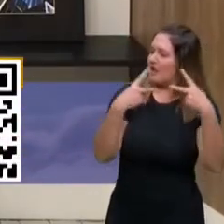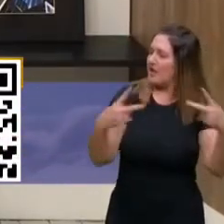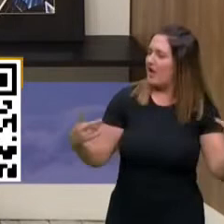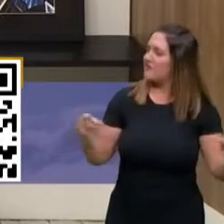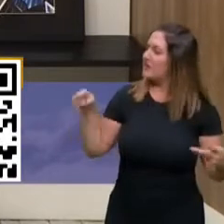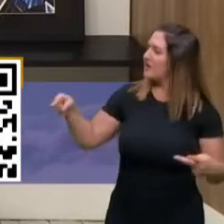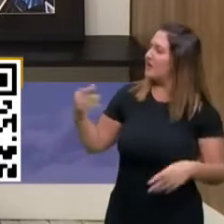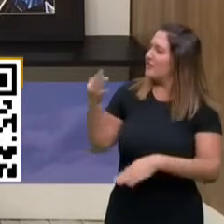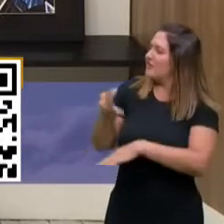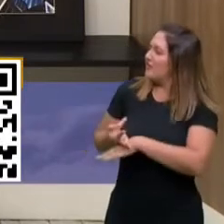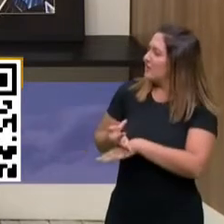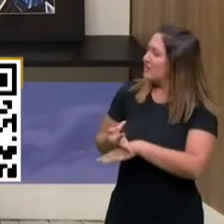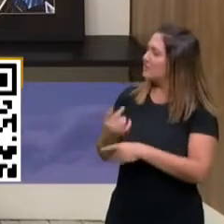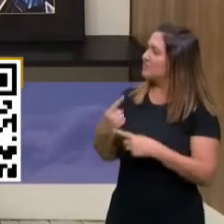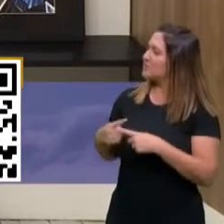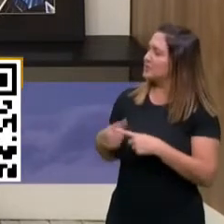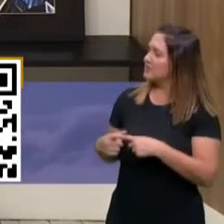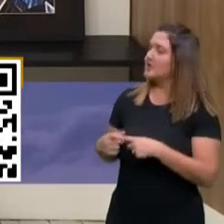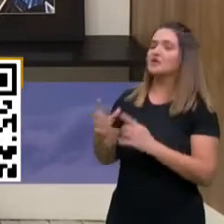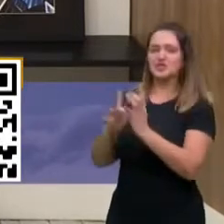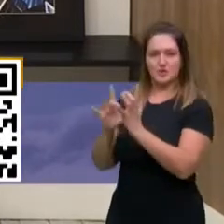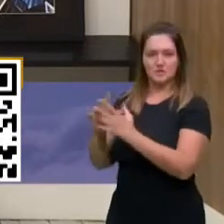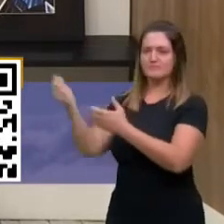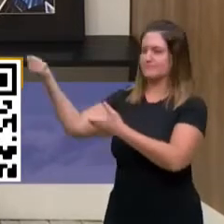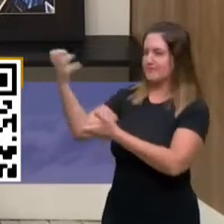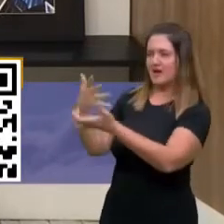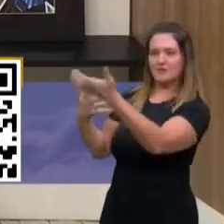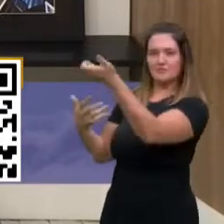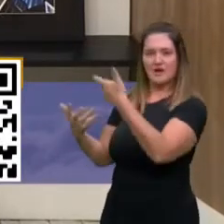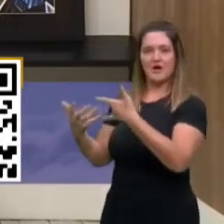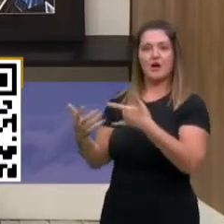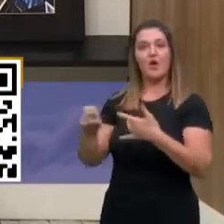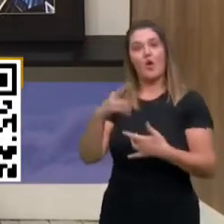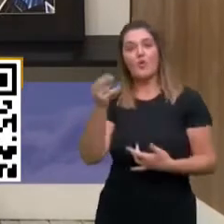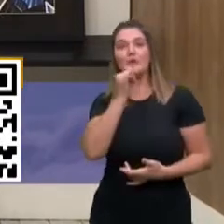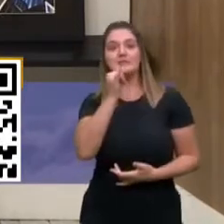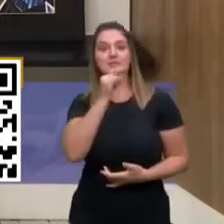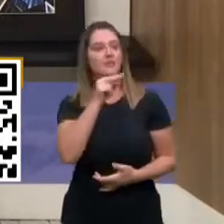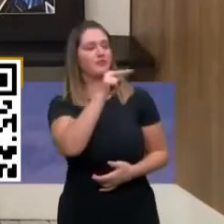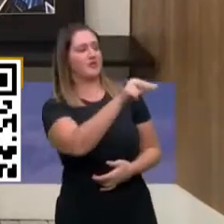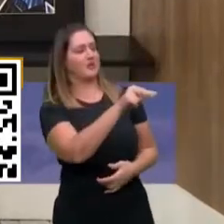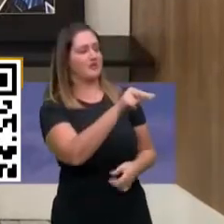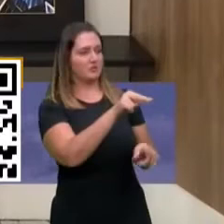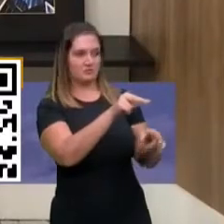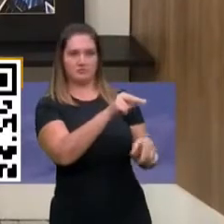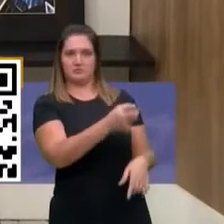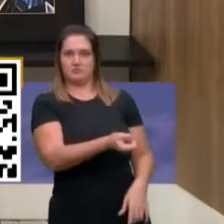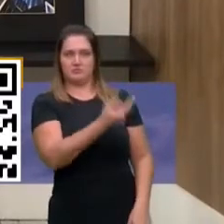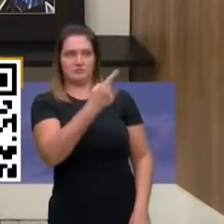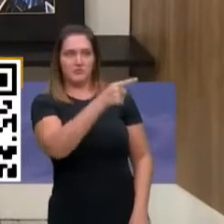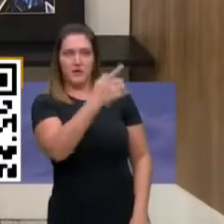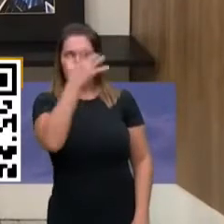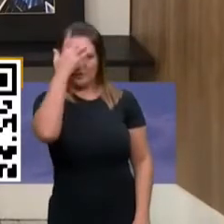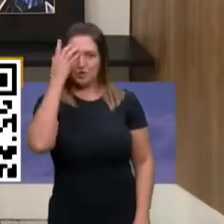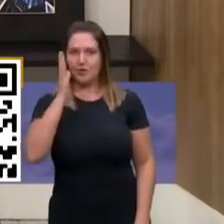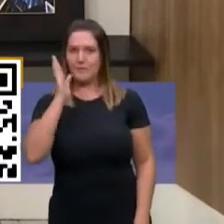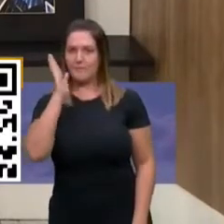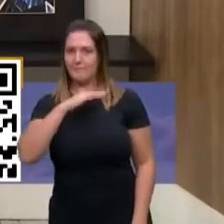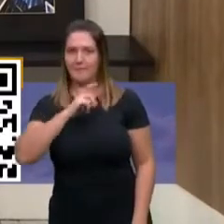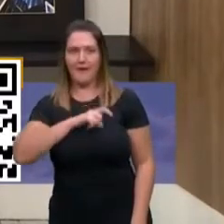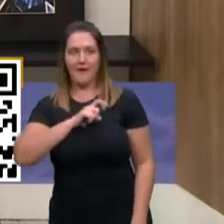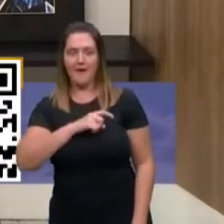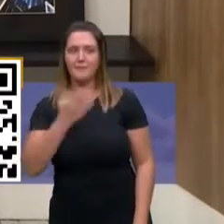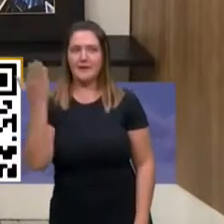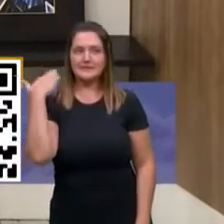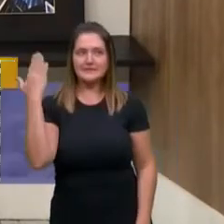poderá não estar, então Jesus vai explicar por que essa pessoa não estará. Ou então, você pode encontrar alguém no céu que, na sua opinião,